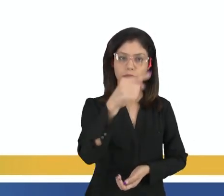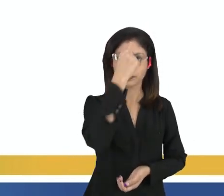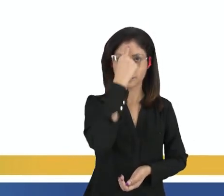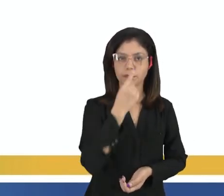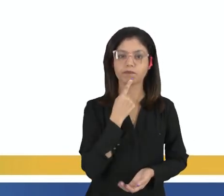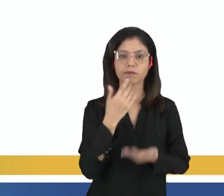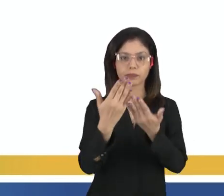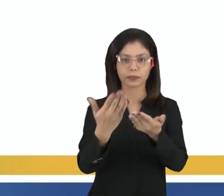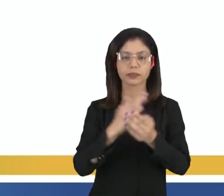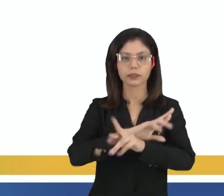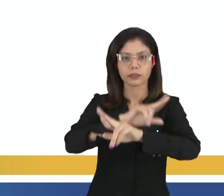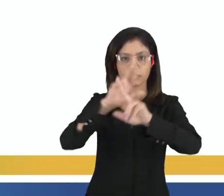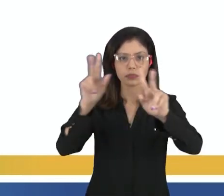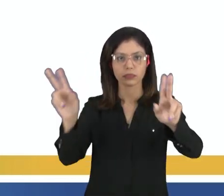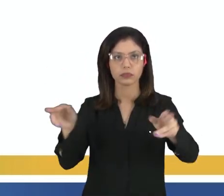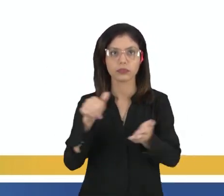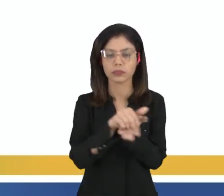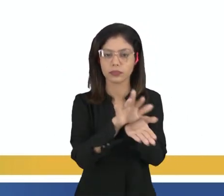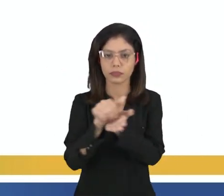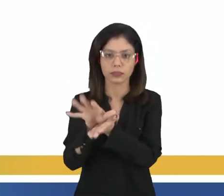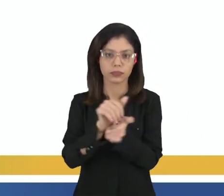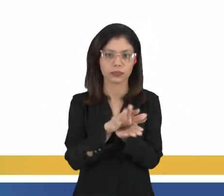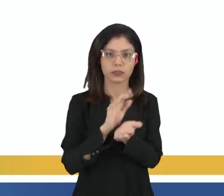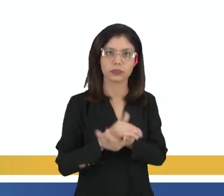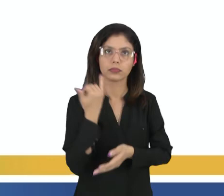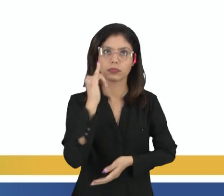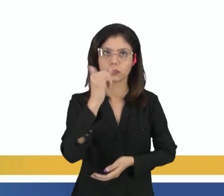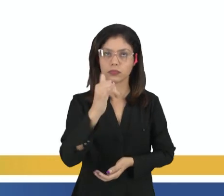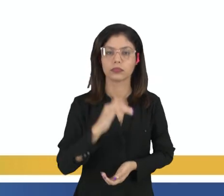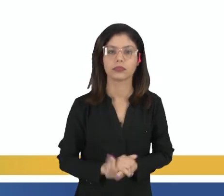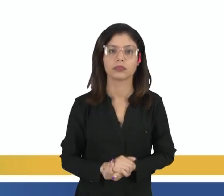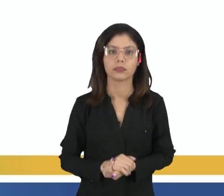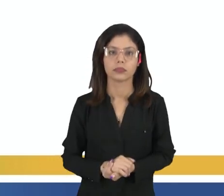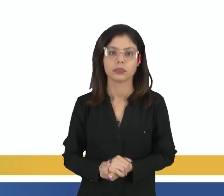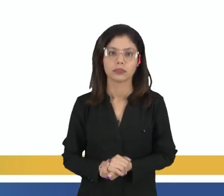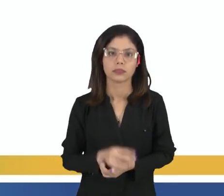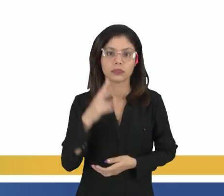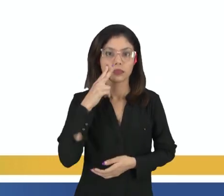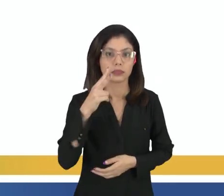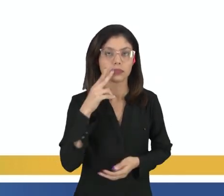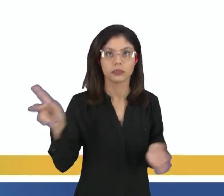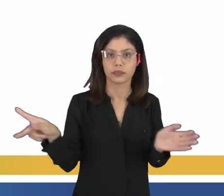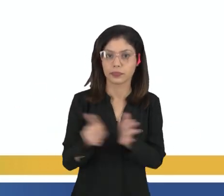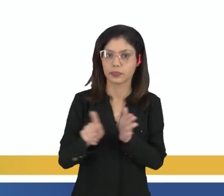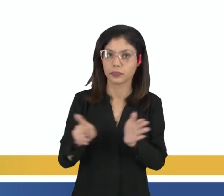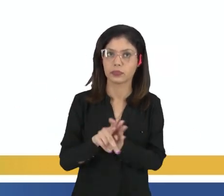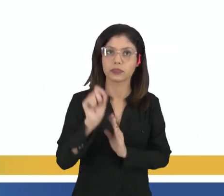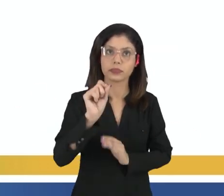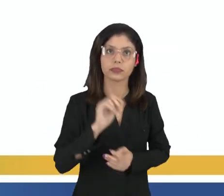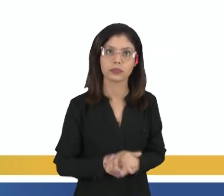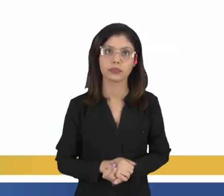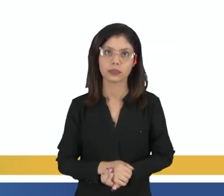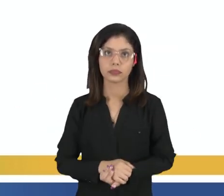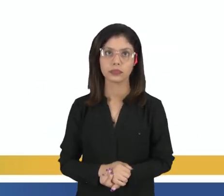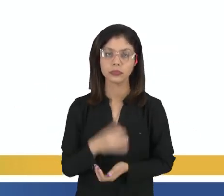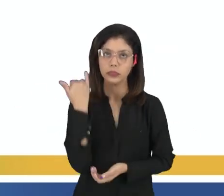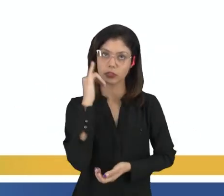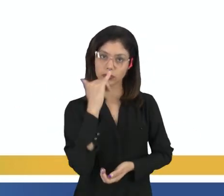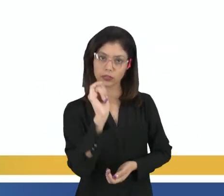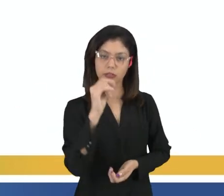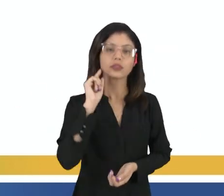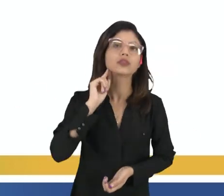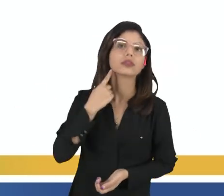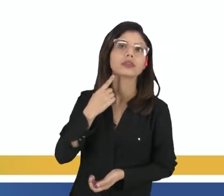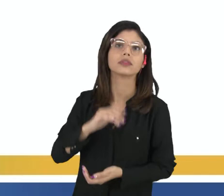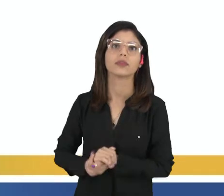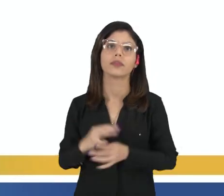aqui, né? Vários descartes de vários lixos eletrônicos e a gente vai ver a definição. Então, o lixo